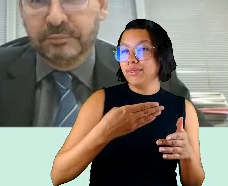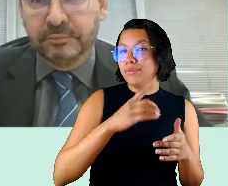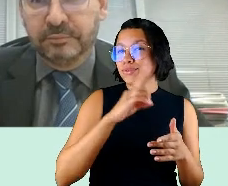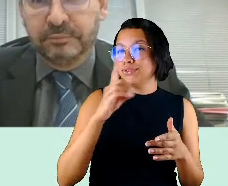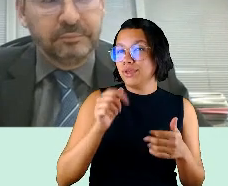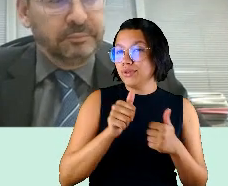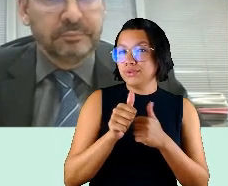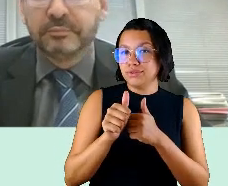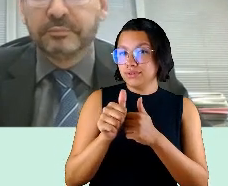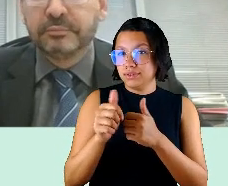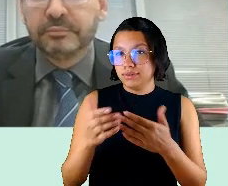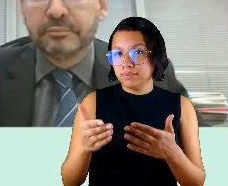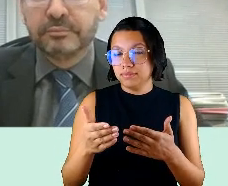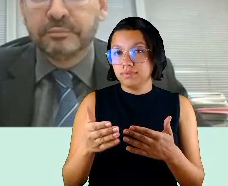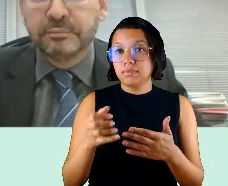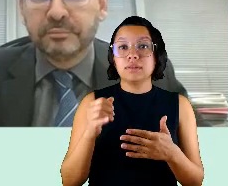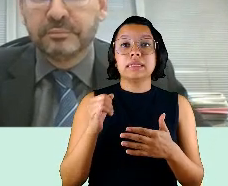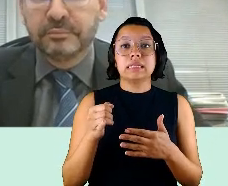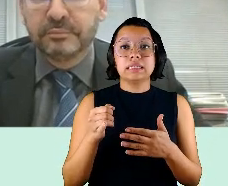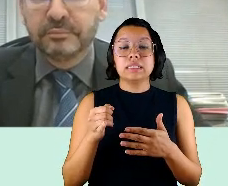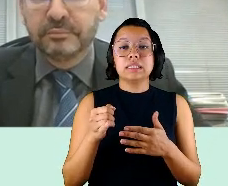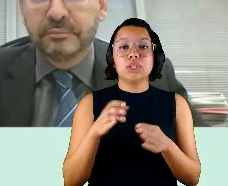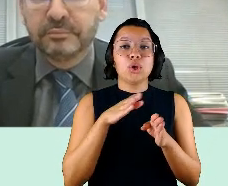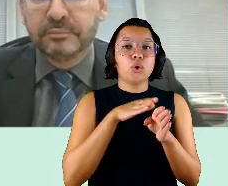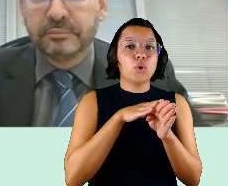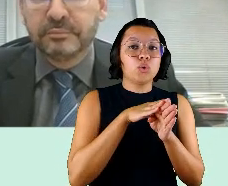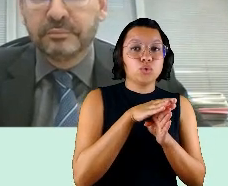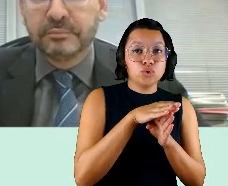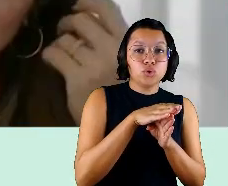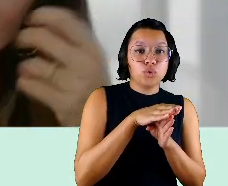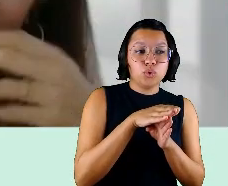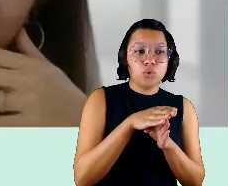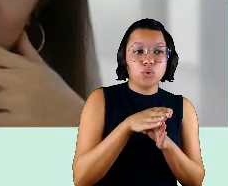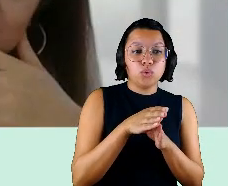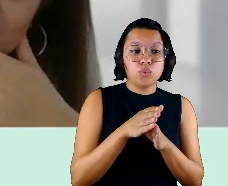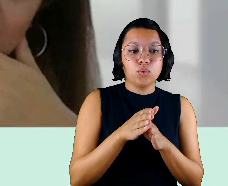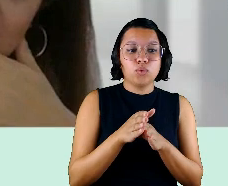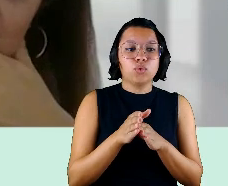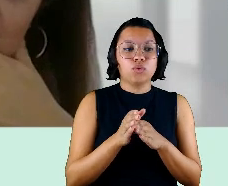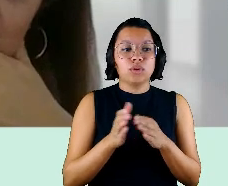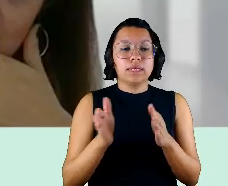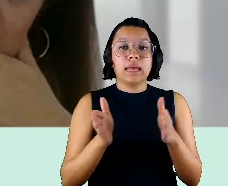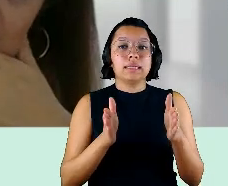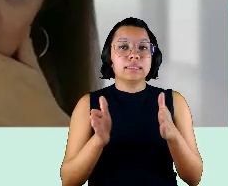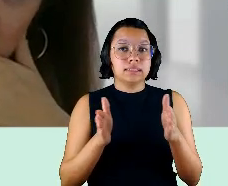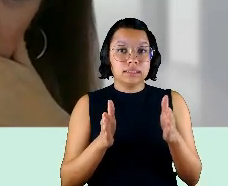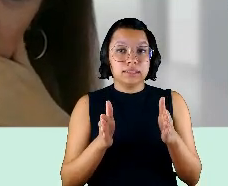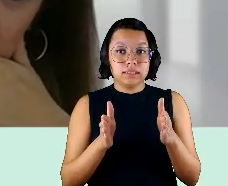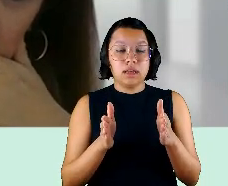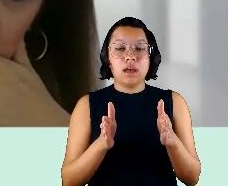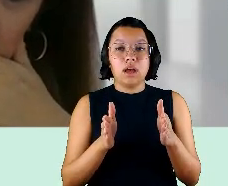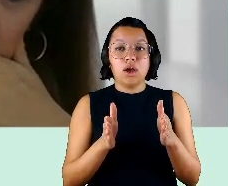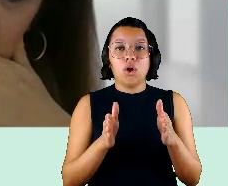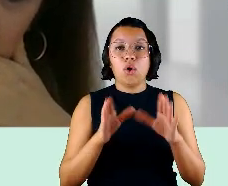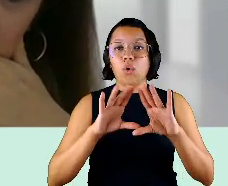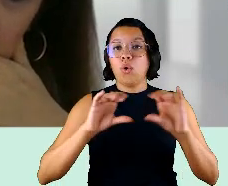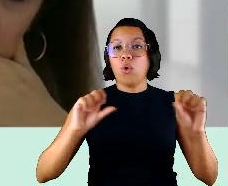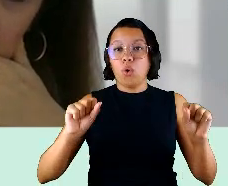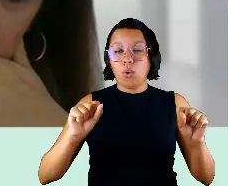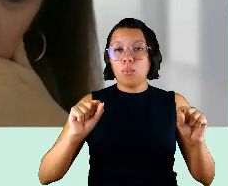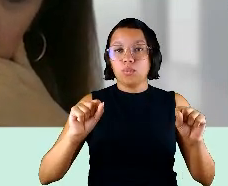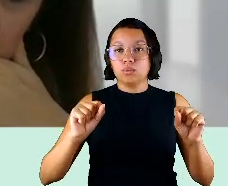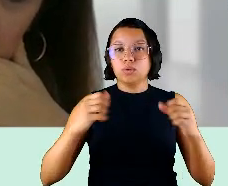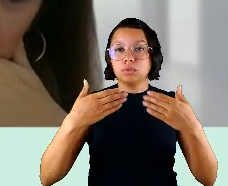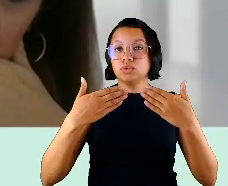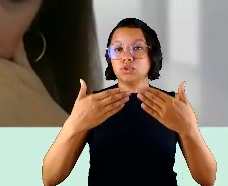subsequentes. E se recomendou que as sessões do tribunal e as audiências do primeiro